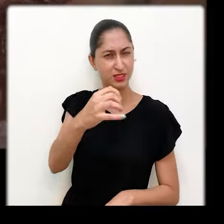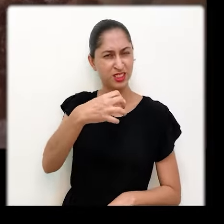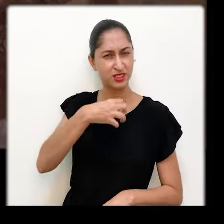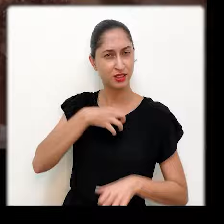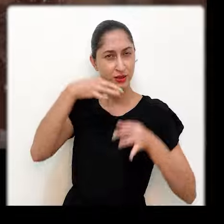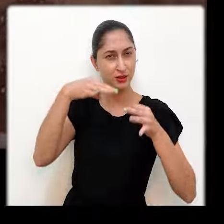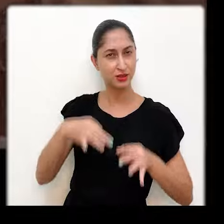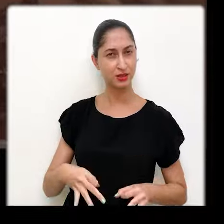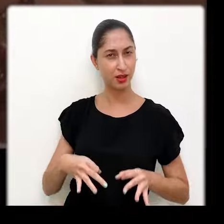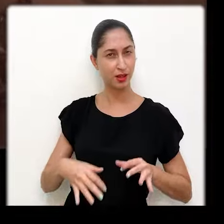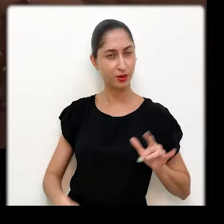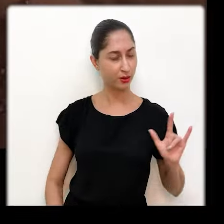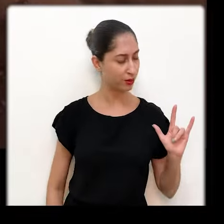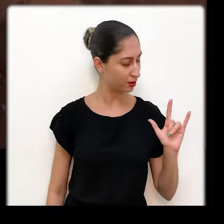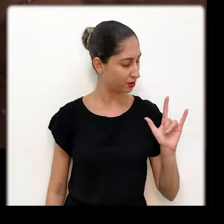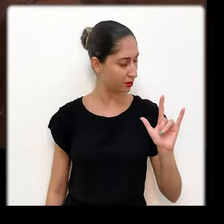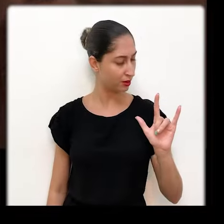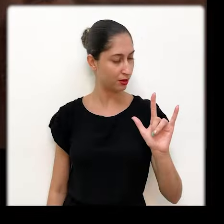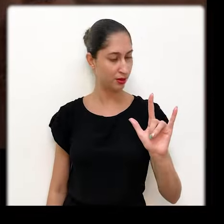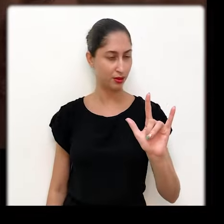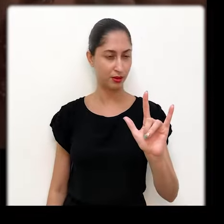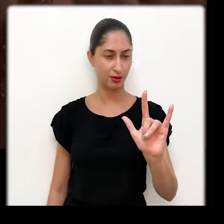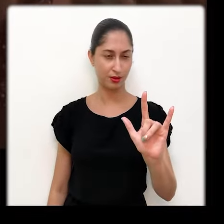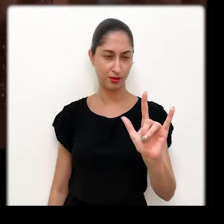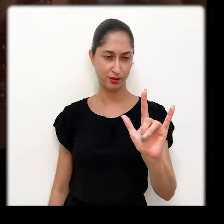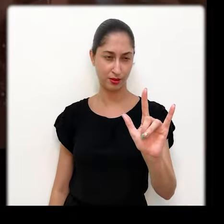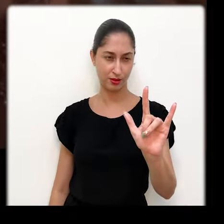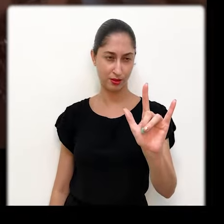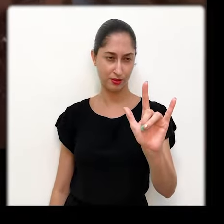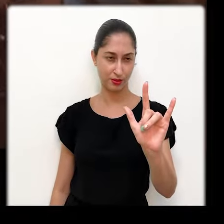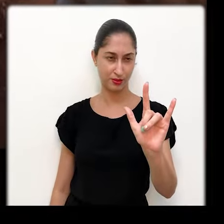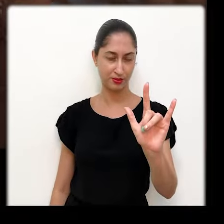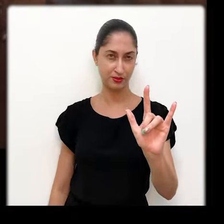pronunciar em closes lacrimejantes,